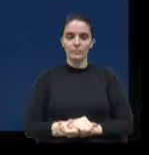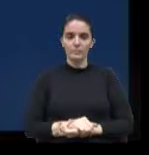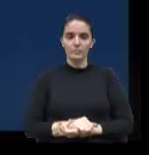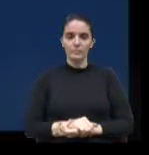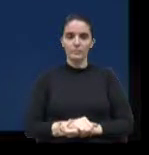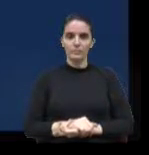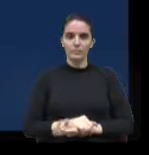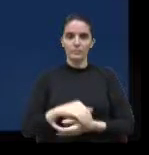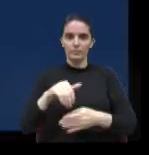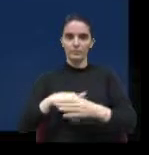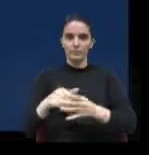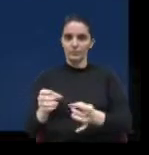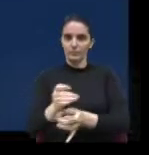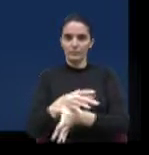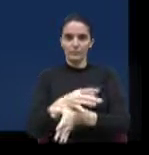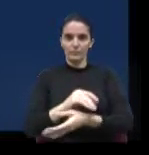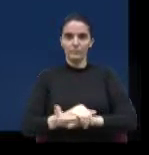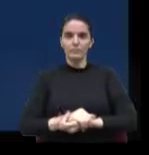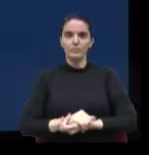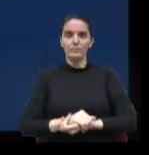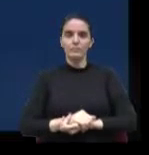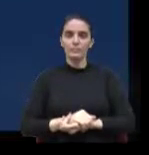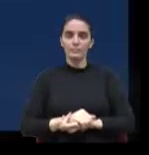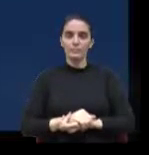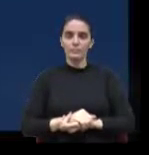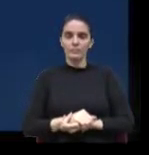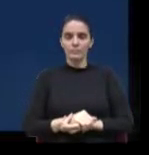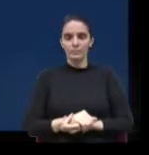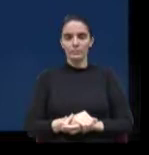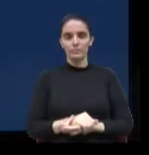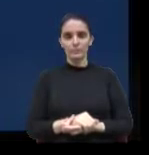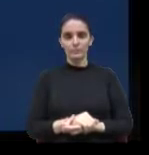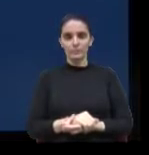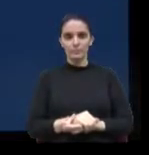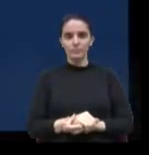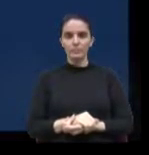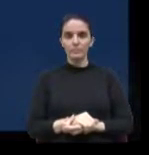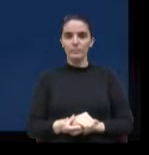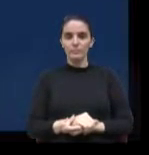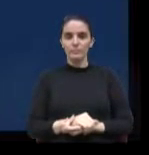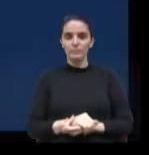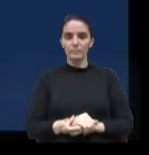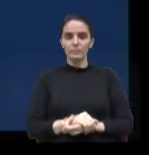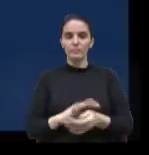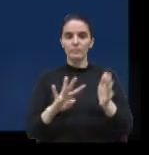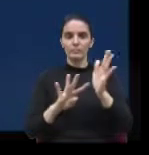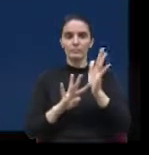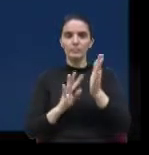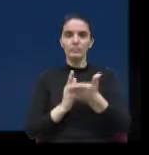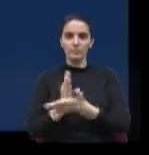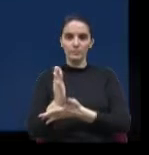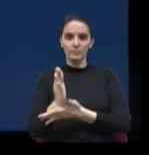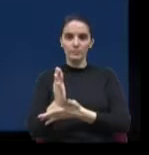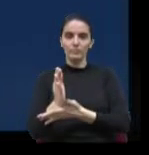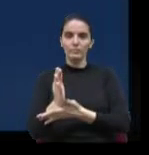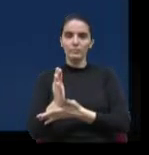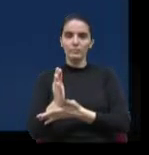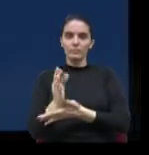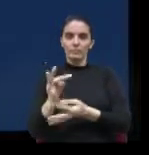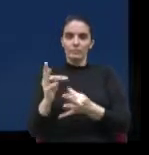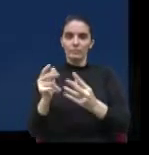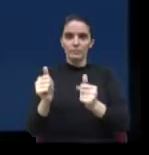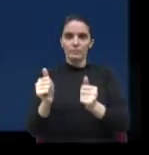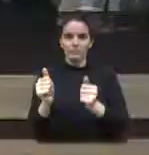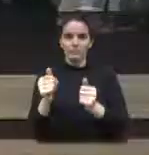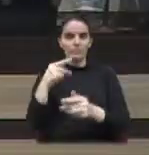Está encerrada a votação. O item 4 da pauta foi aprovado. por todos os